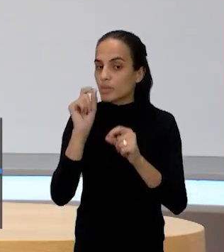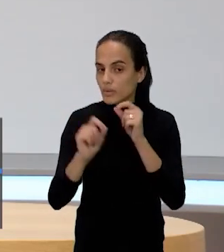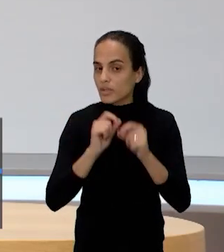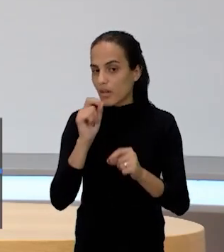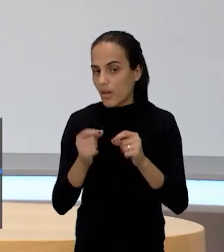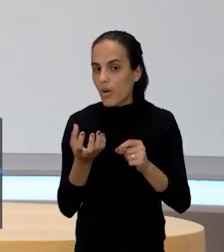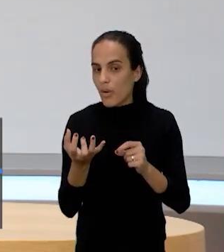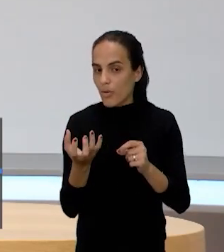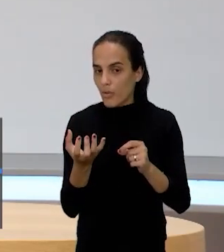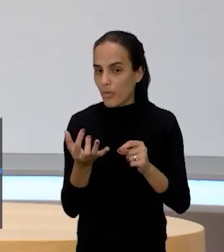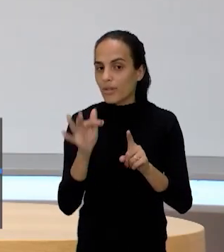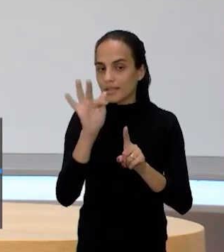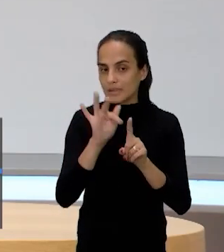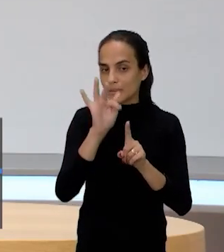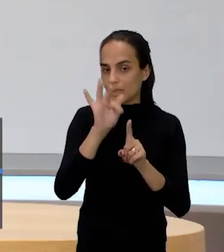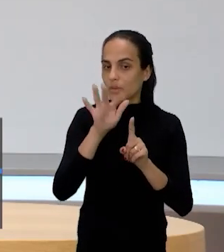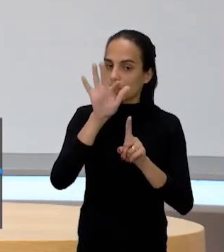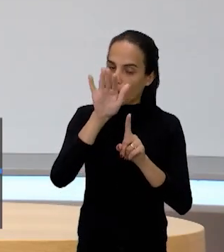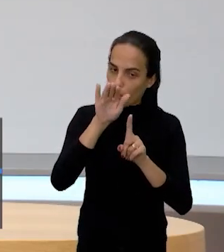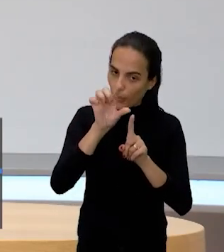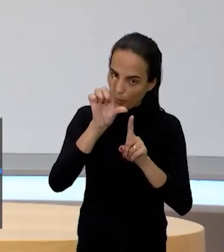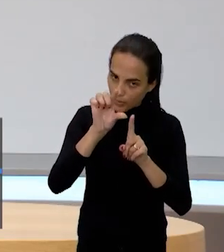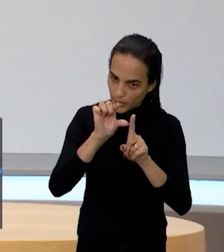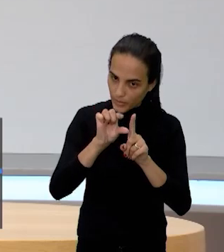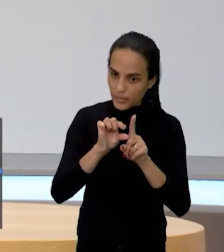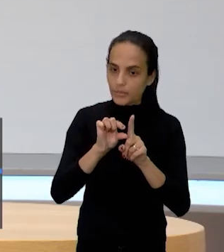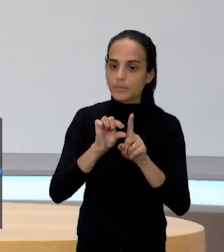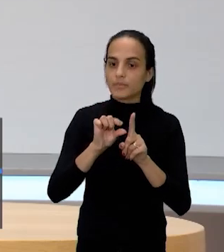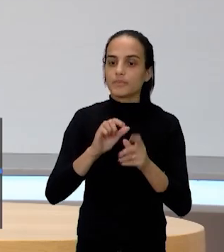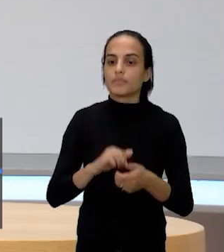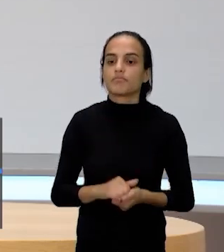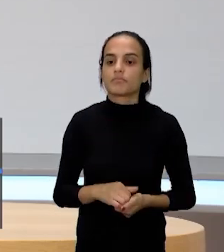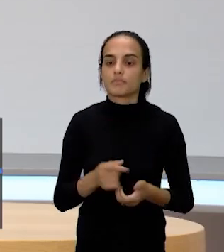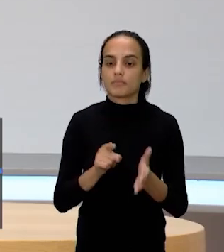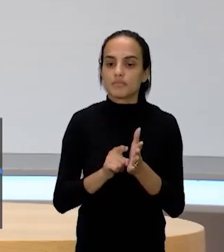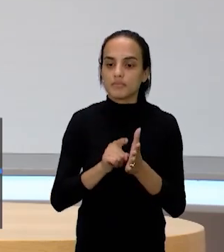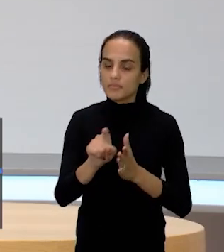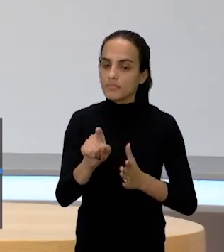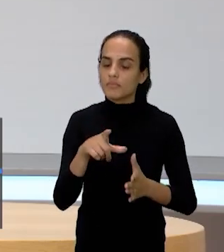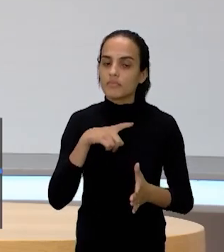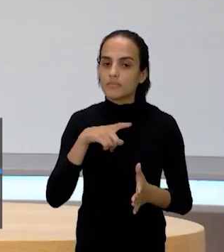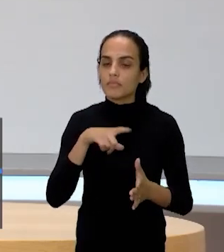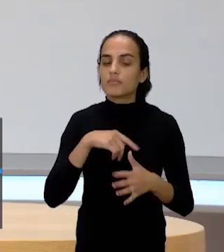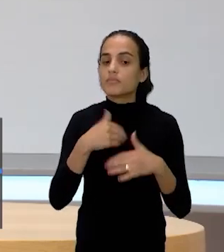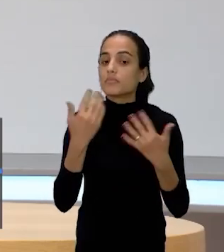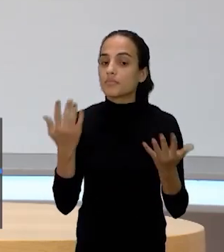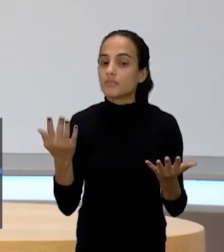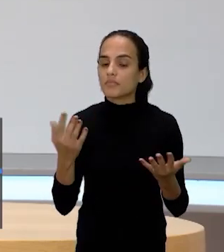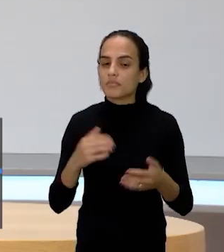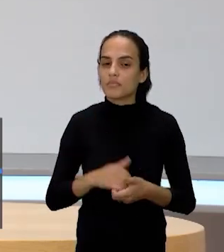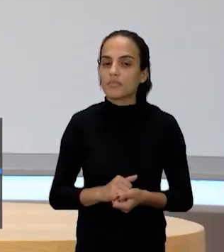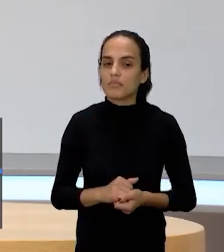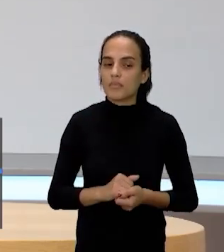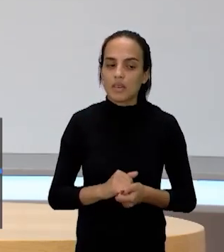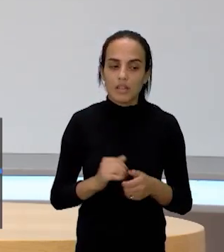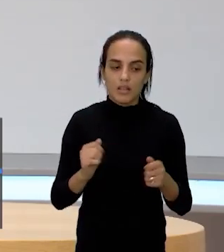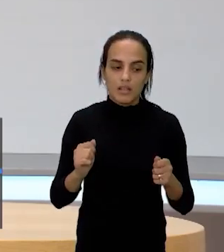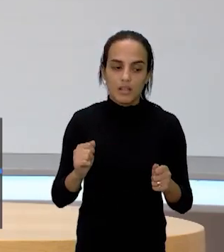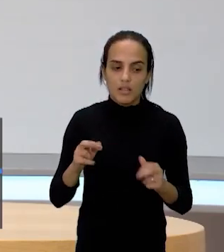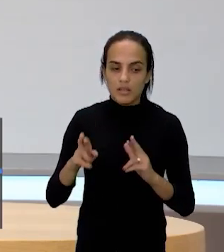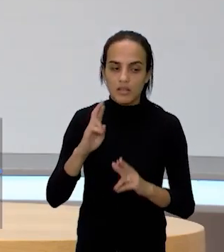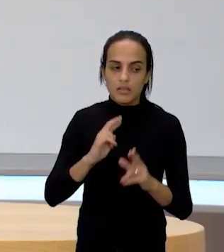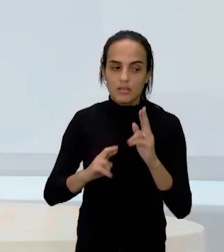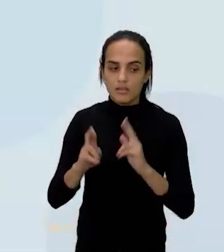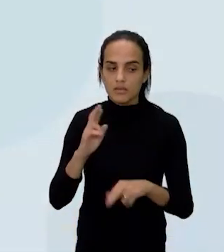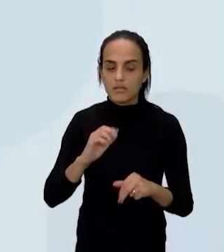diminuo a temperatura. E daí tem a pergunta, né? Em quais reações ocorre a interferência